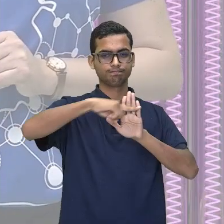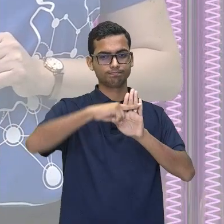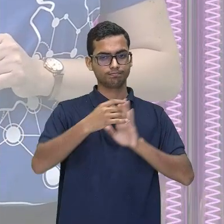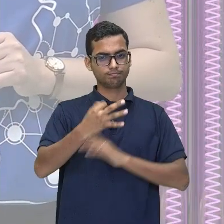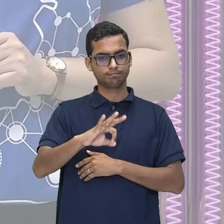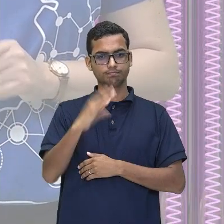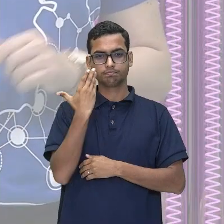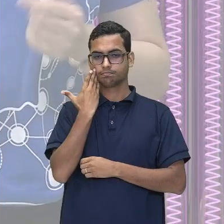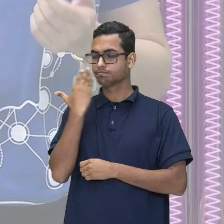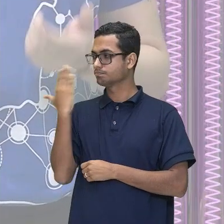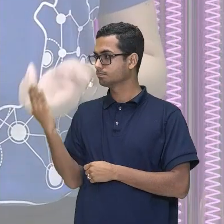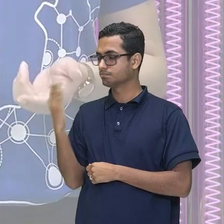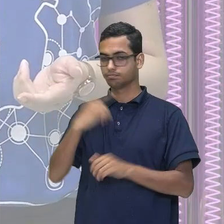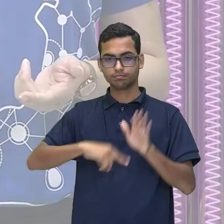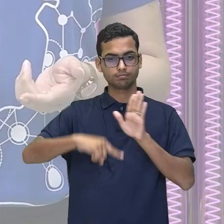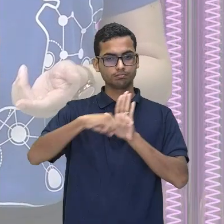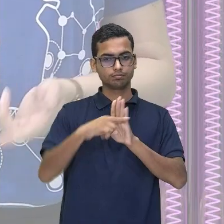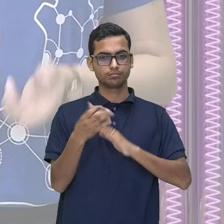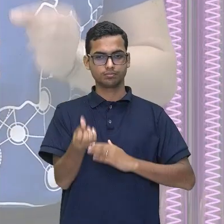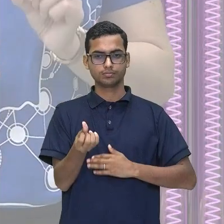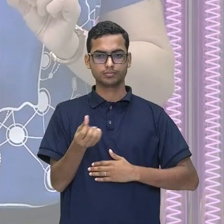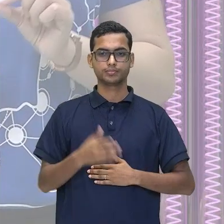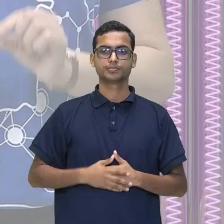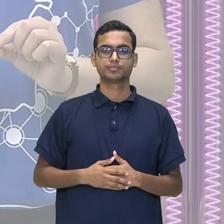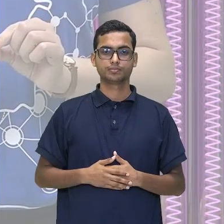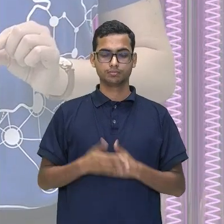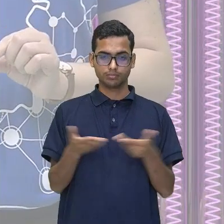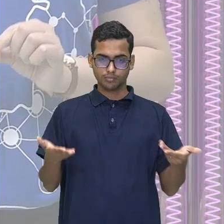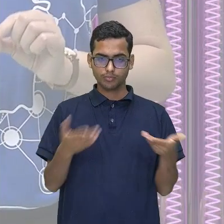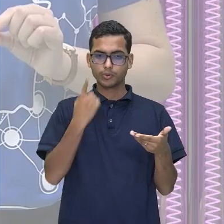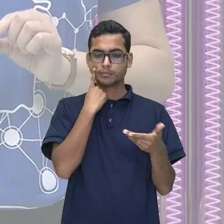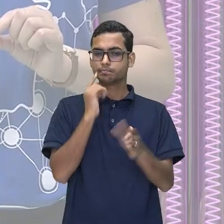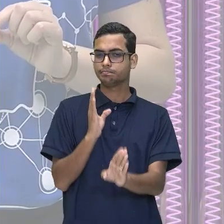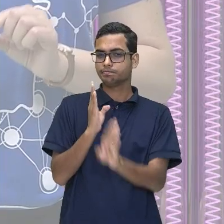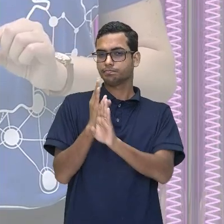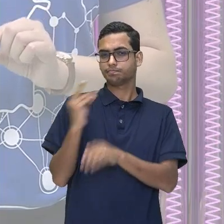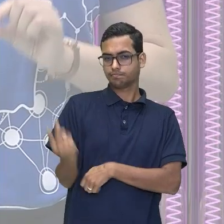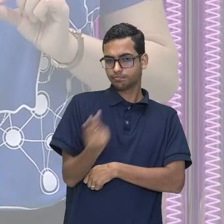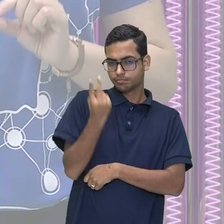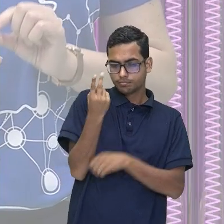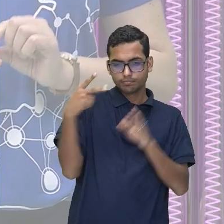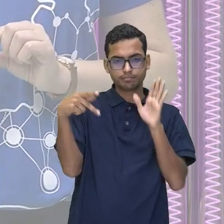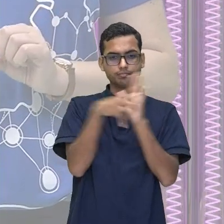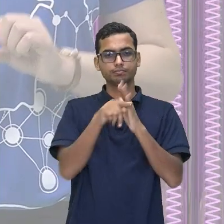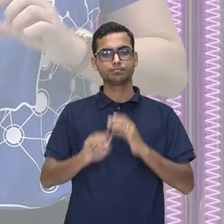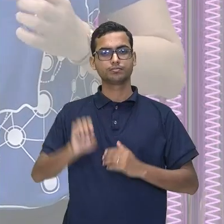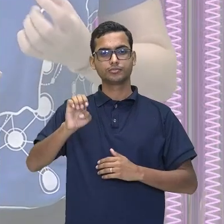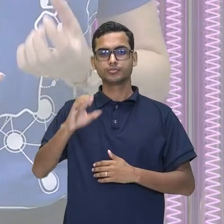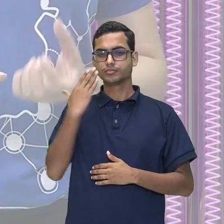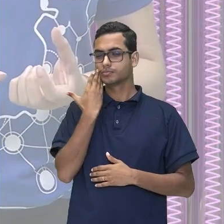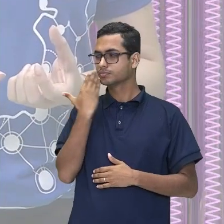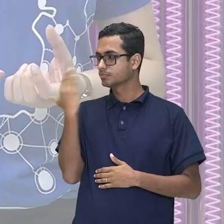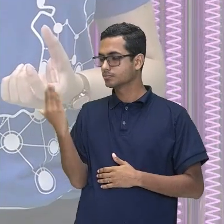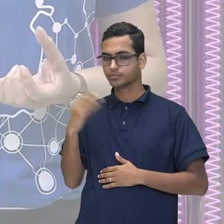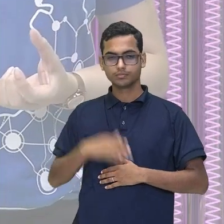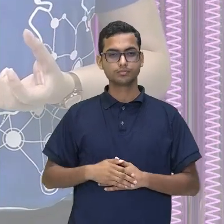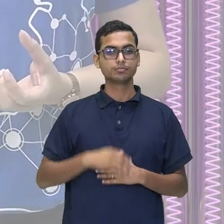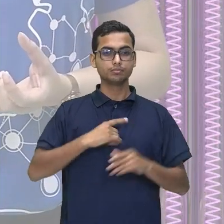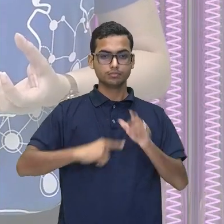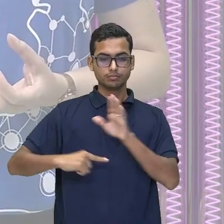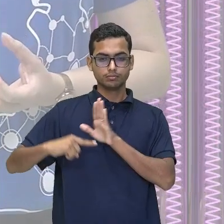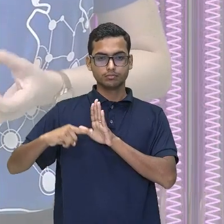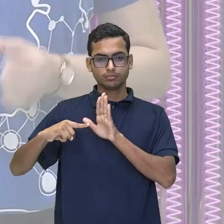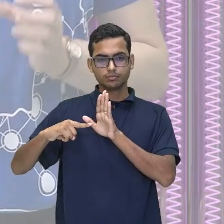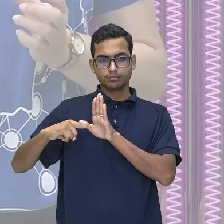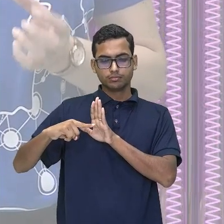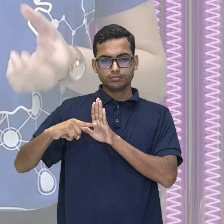ver qual é esse resultado? Menos 6. Agora, para descobrir o valor de E, a gente vai multiplicar o menos 3